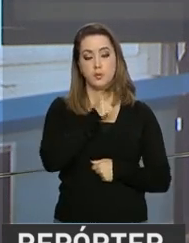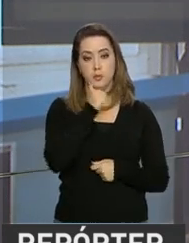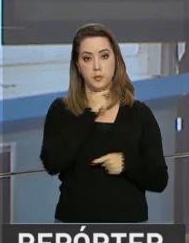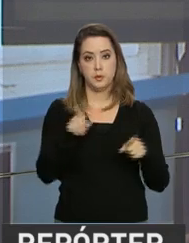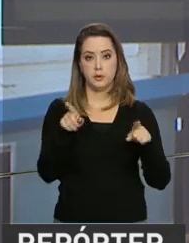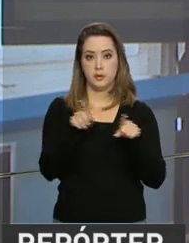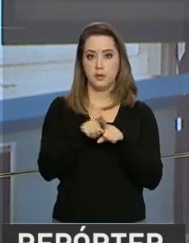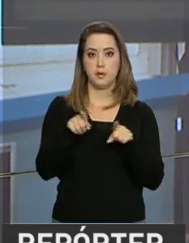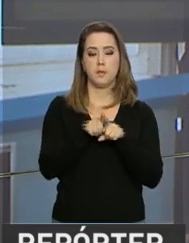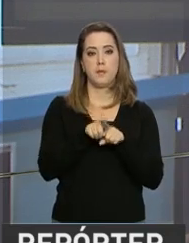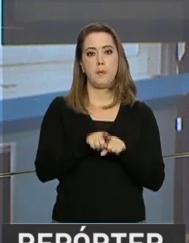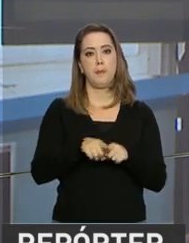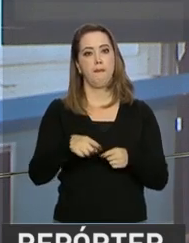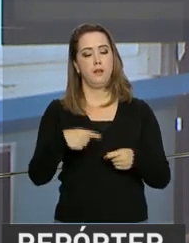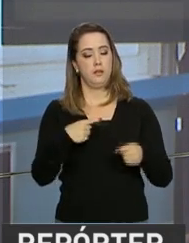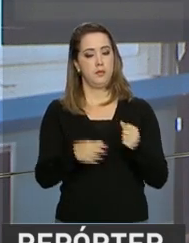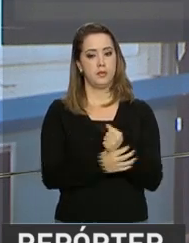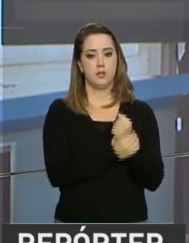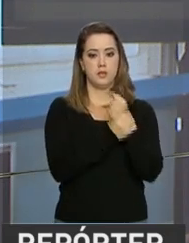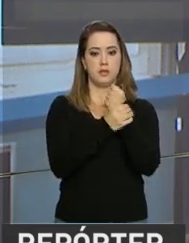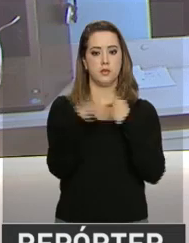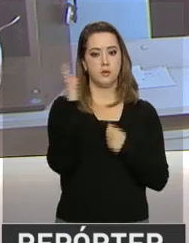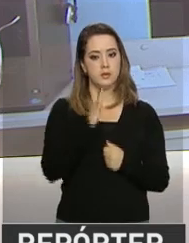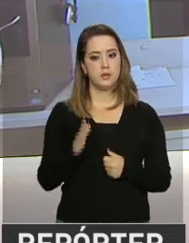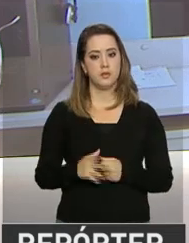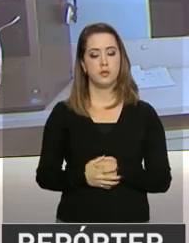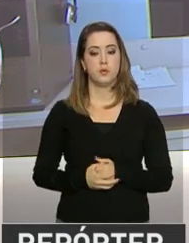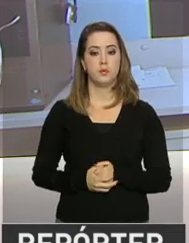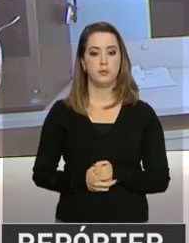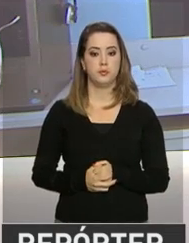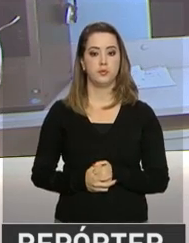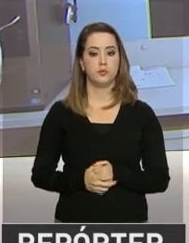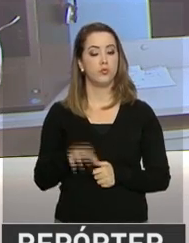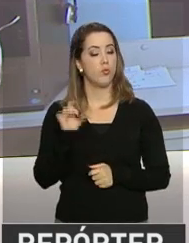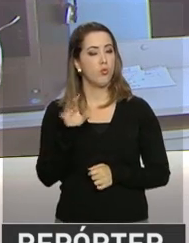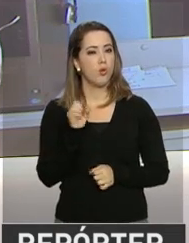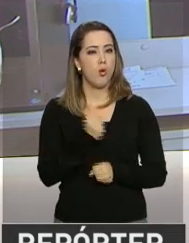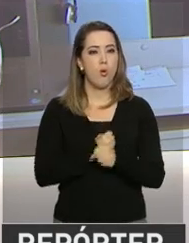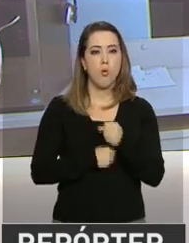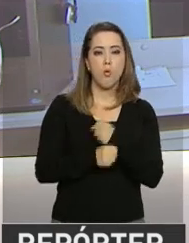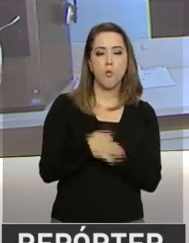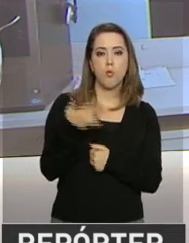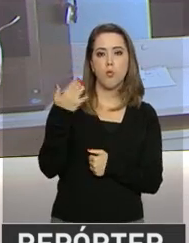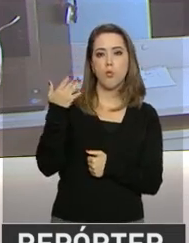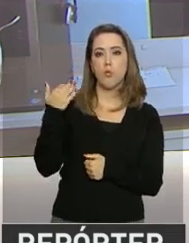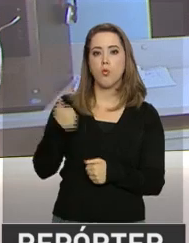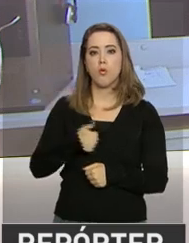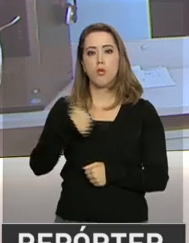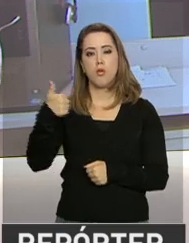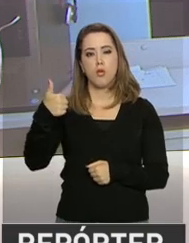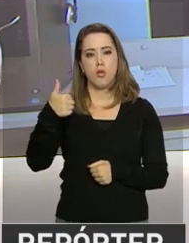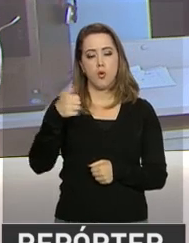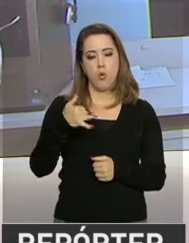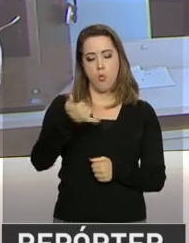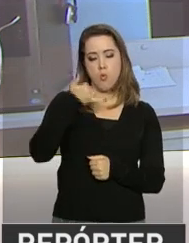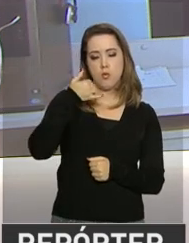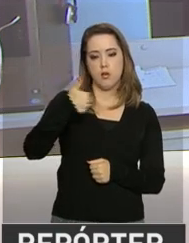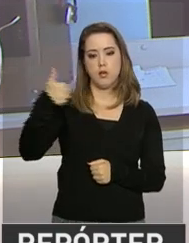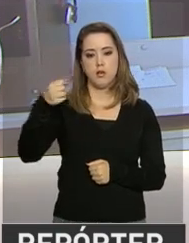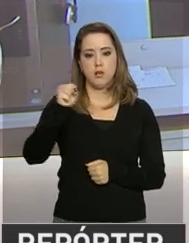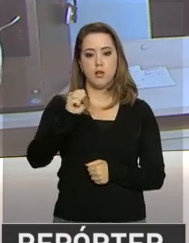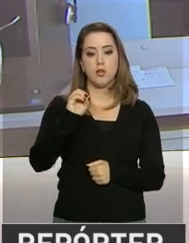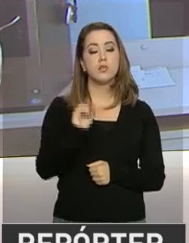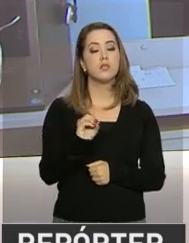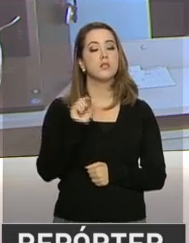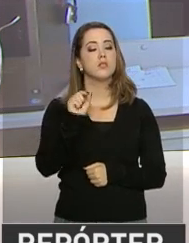Nacional de Segurança Pública Celso perioli só no ano passado o Lig 180 recebeu quase